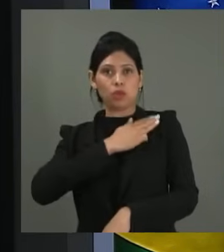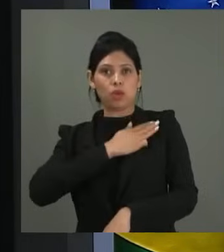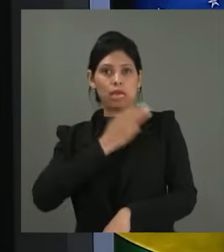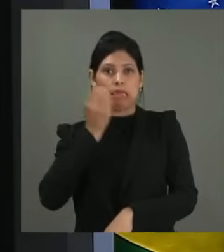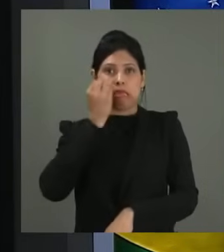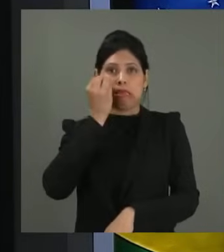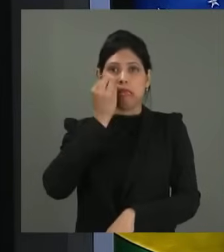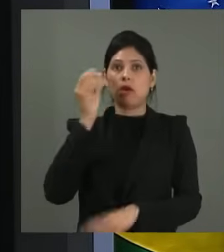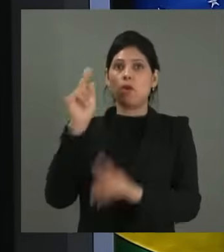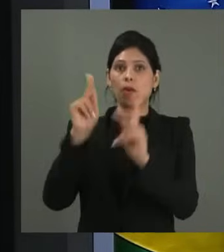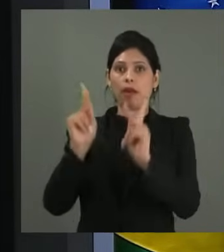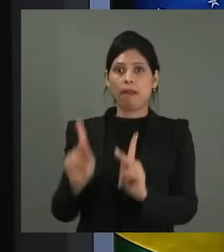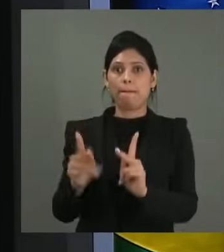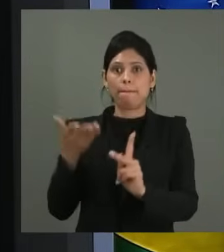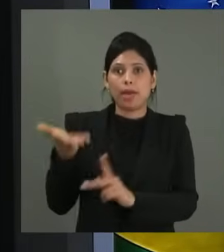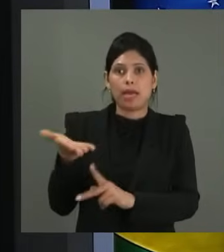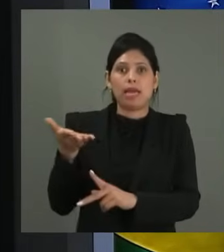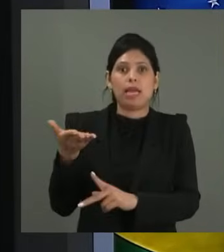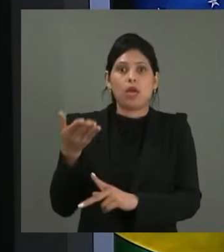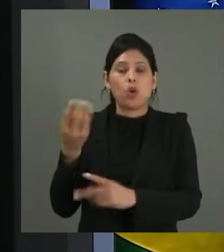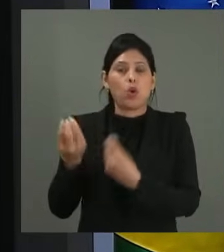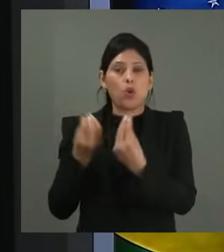colocando o símbolo da revanche,